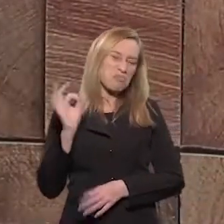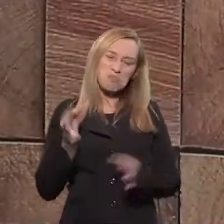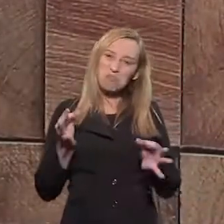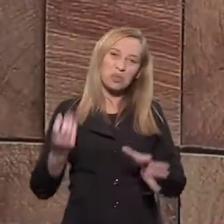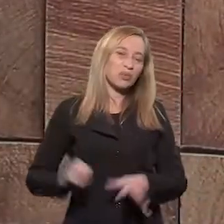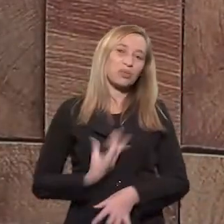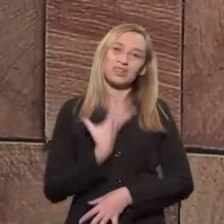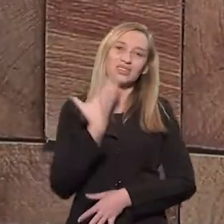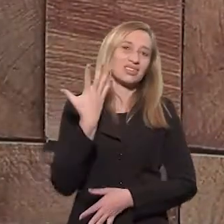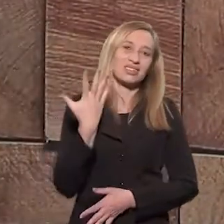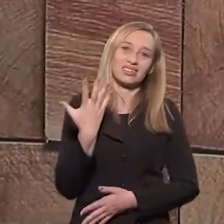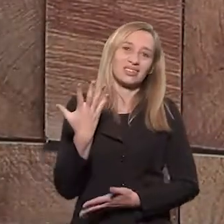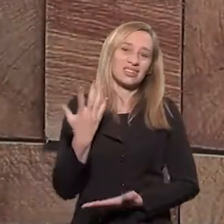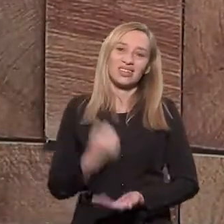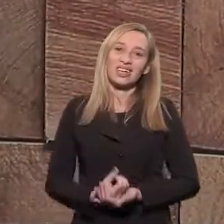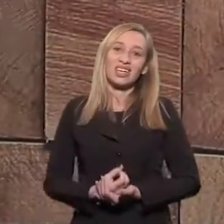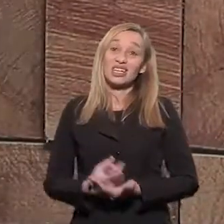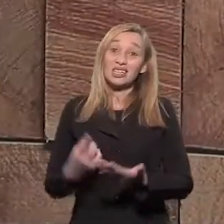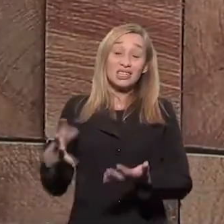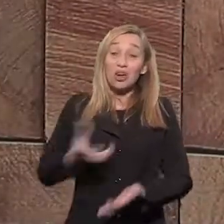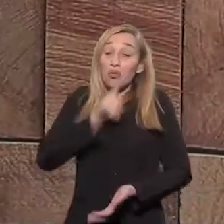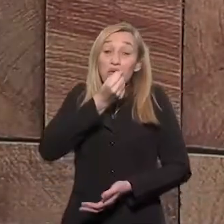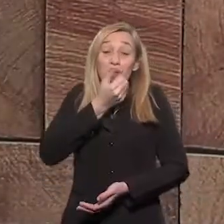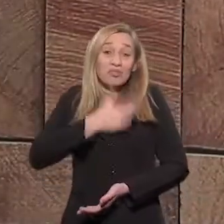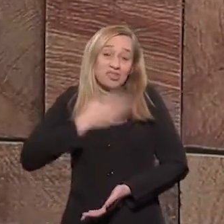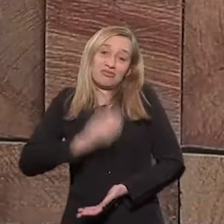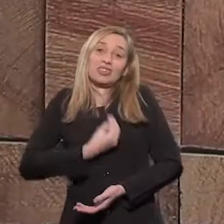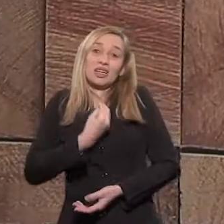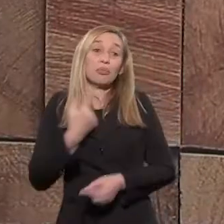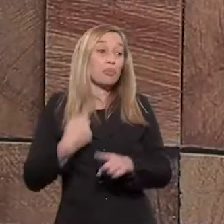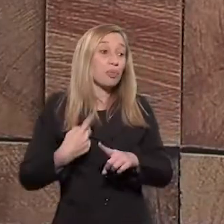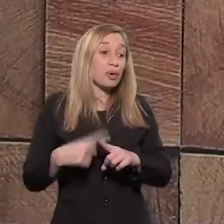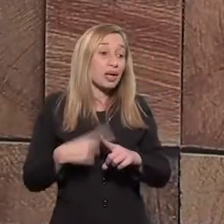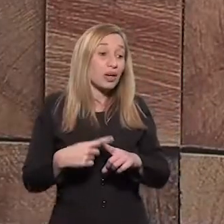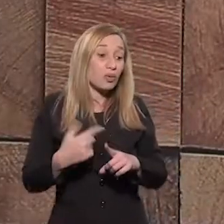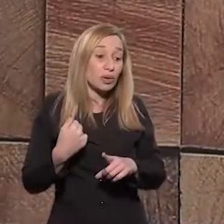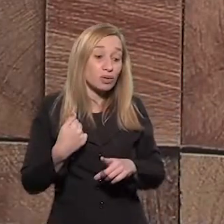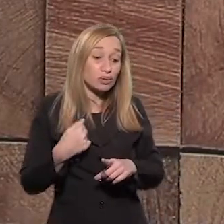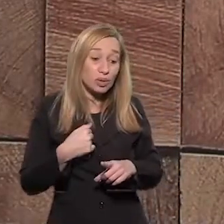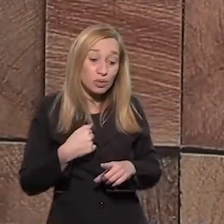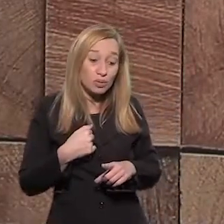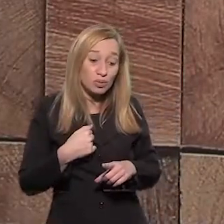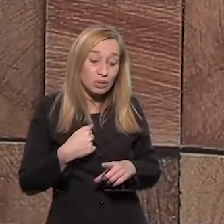poesia, pura poesia. Guimarães Rosa demais. Guimarães Rosa salvou minha vida. Porque quando